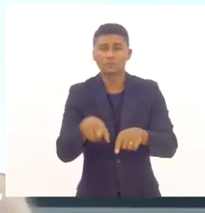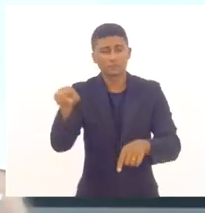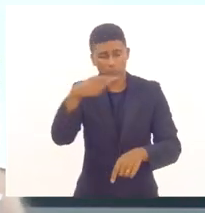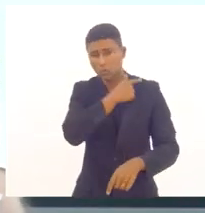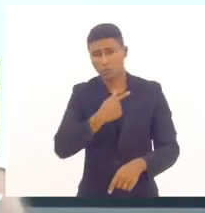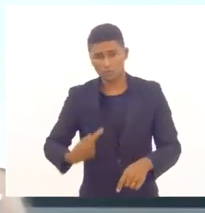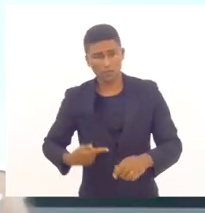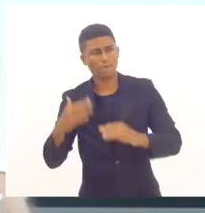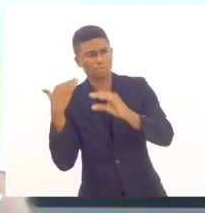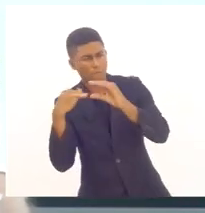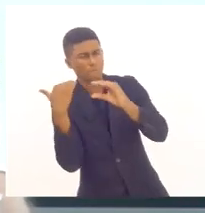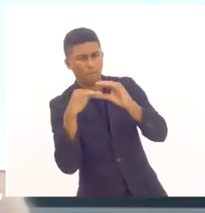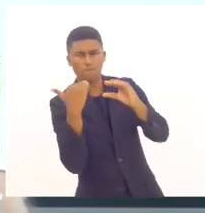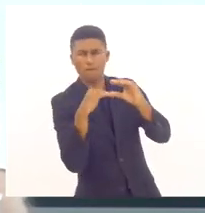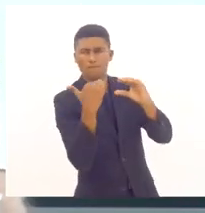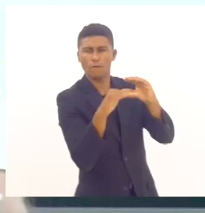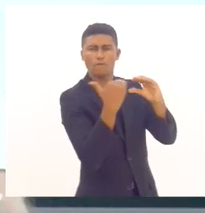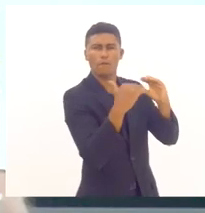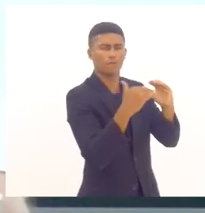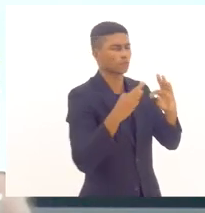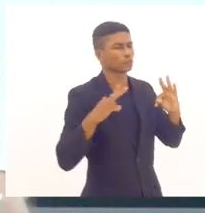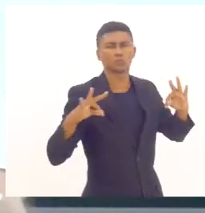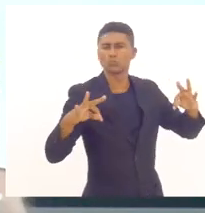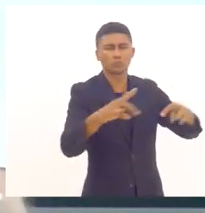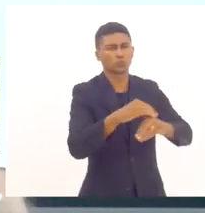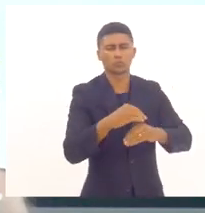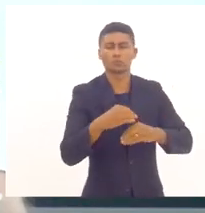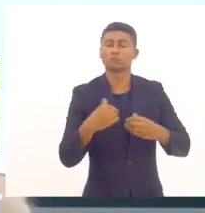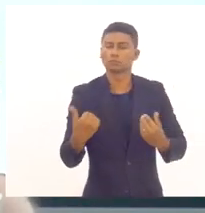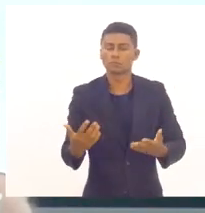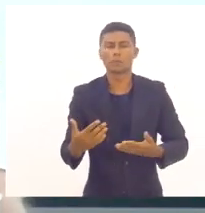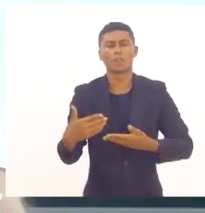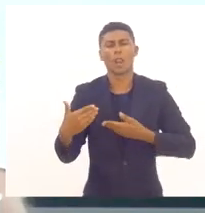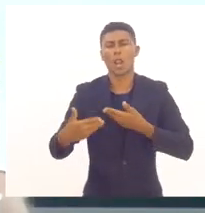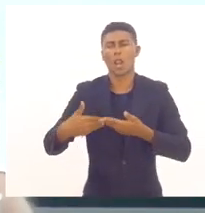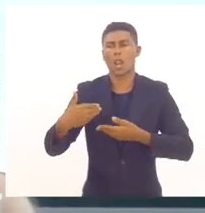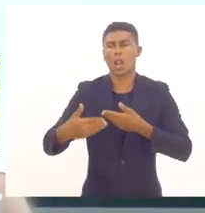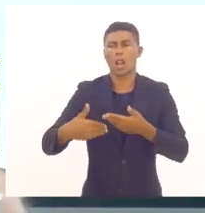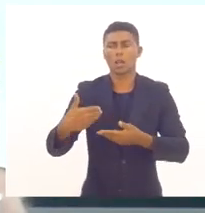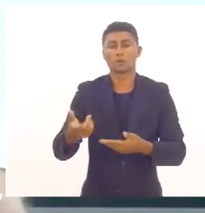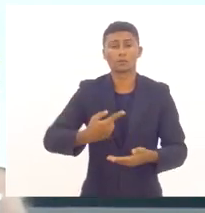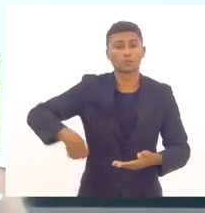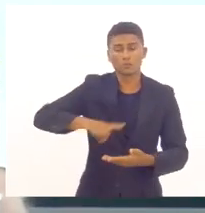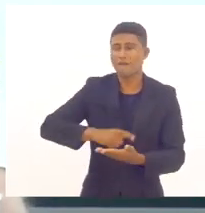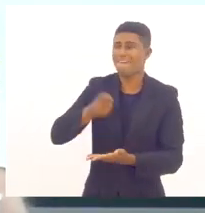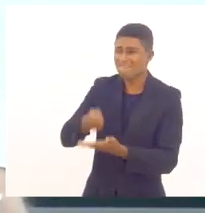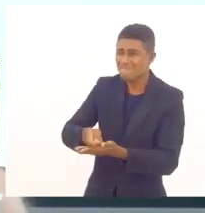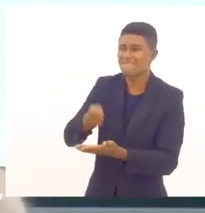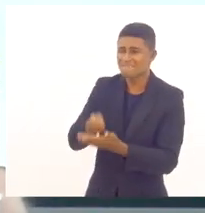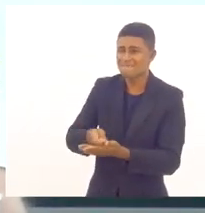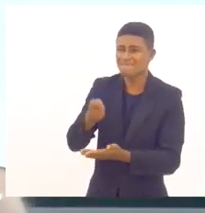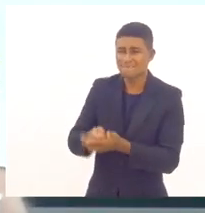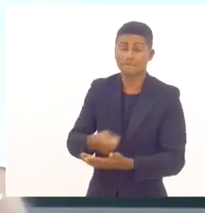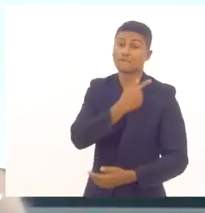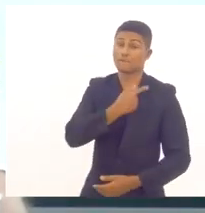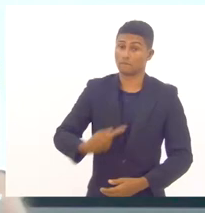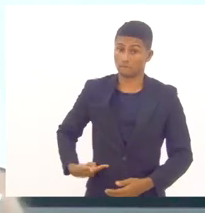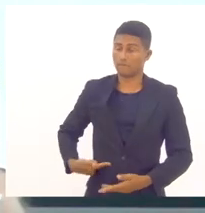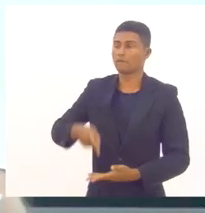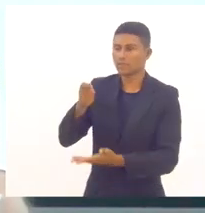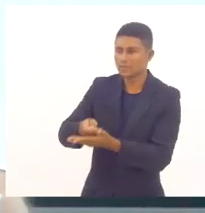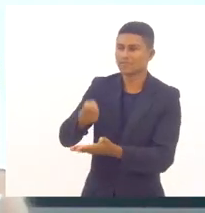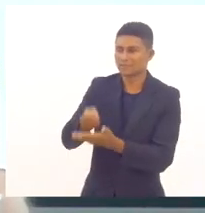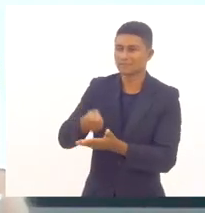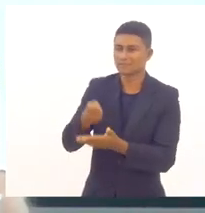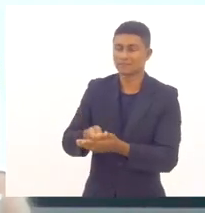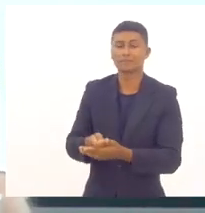ficou tramitando esse processo. E logo depois de um tempo, a gente cobrando do governo, foi passado